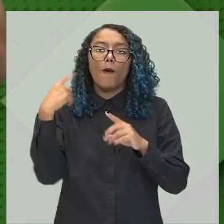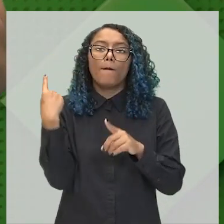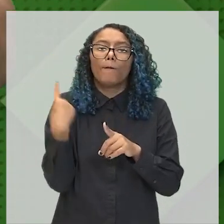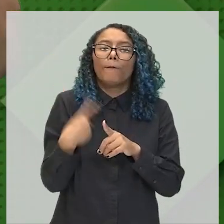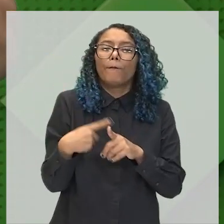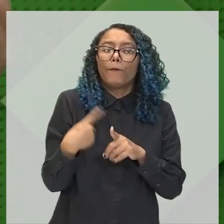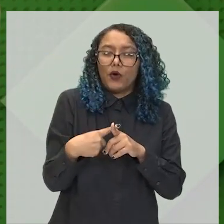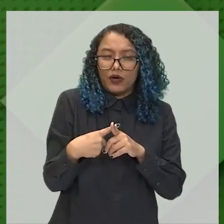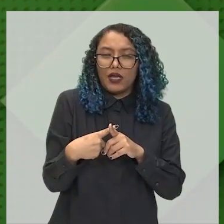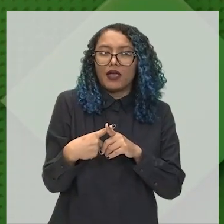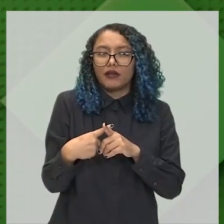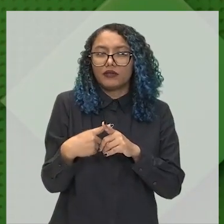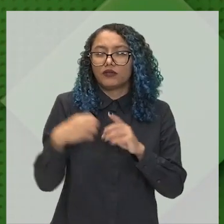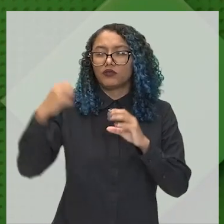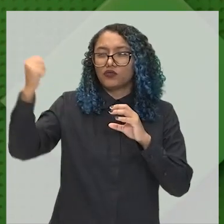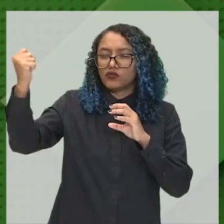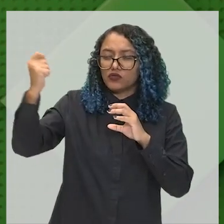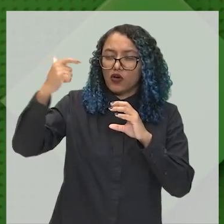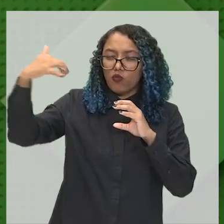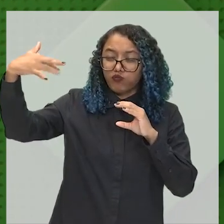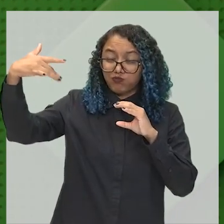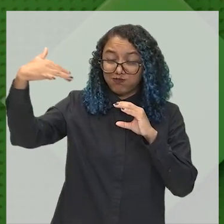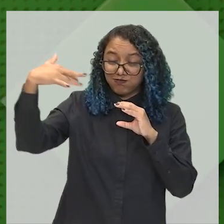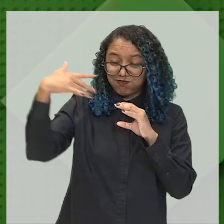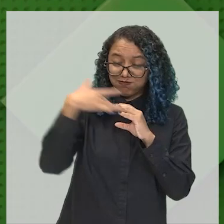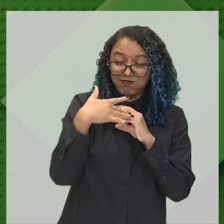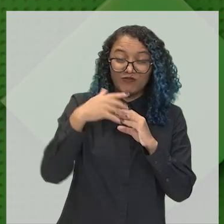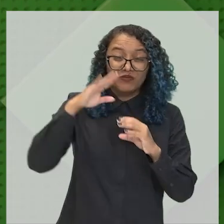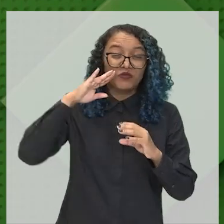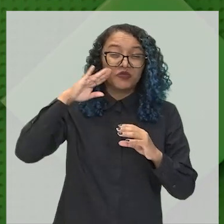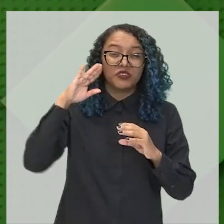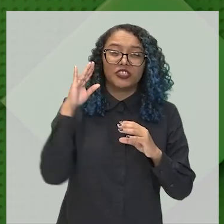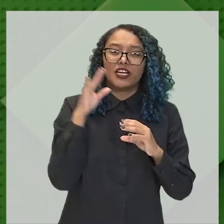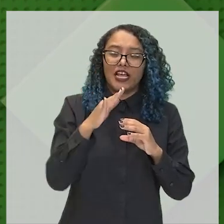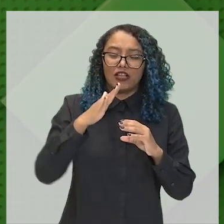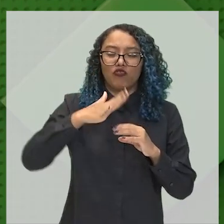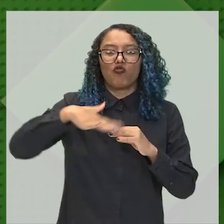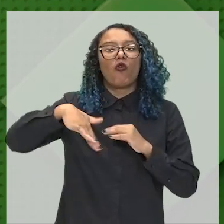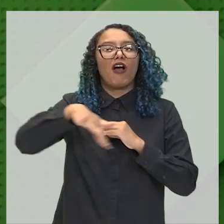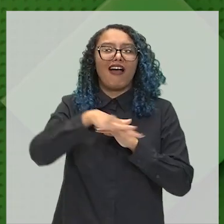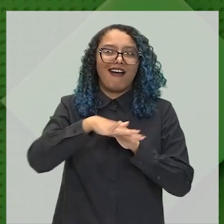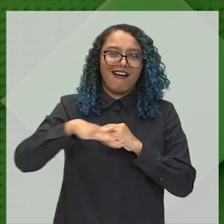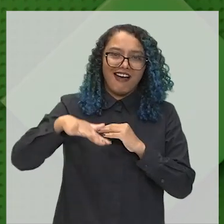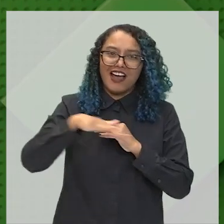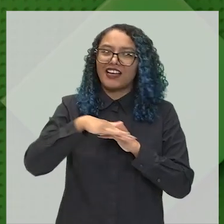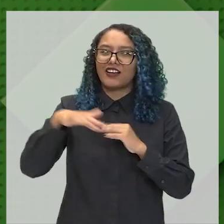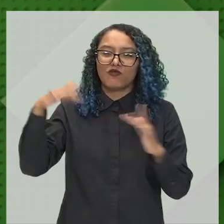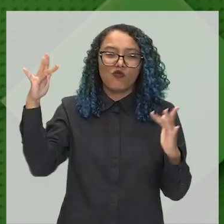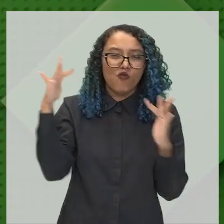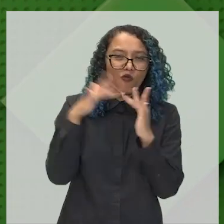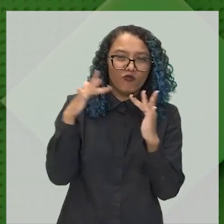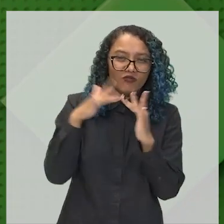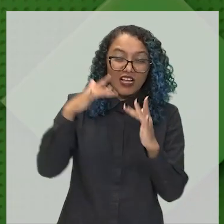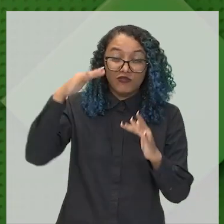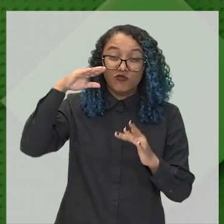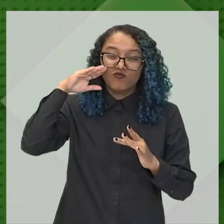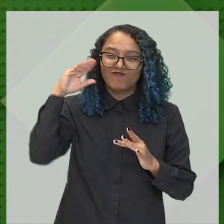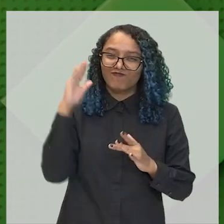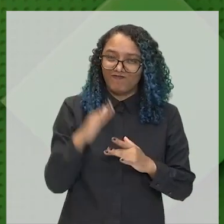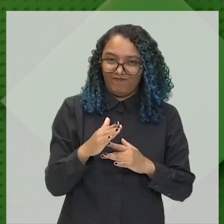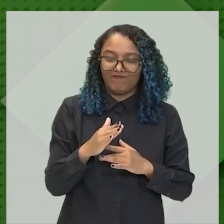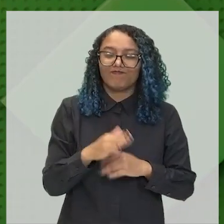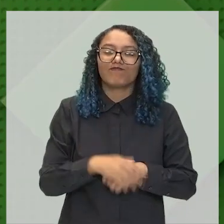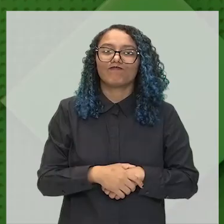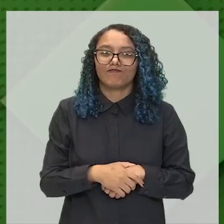solares chegam diretamente a essa faixa da superfície terrestre, tá